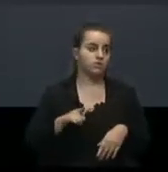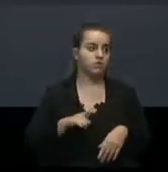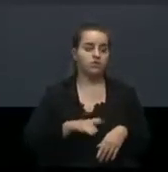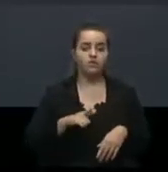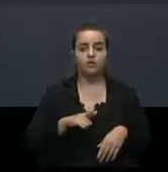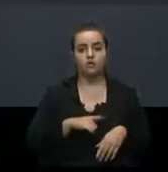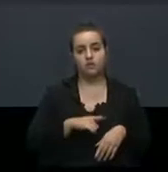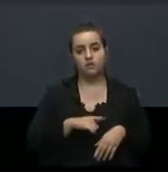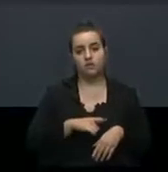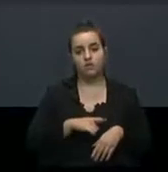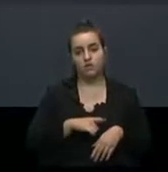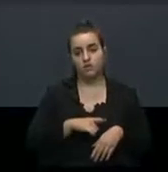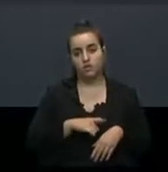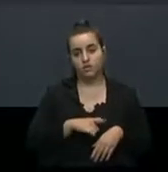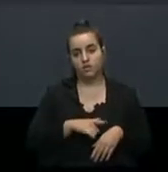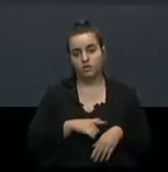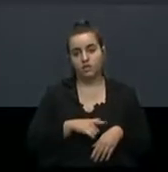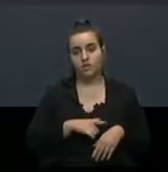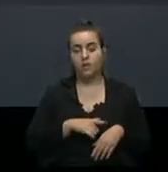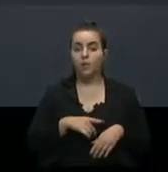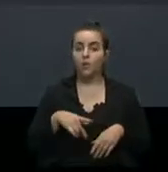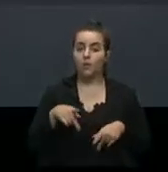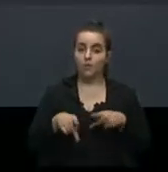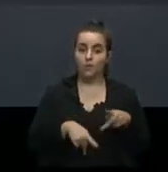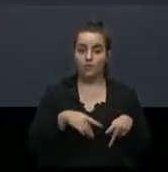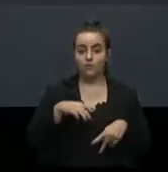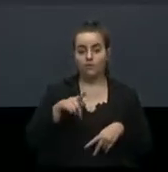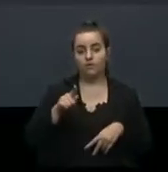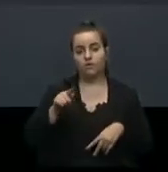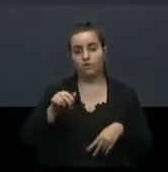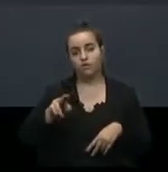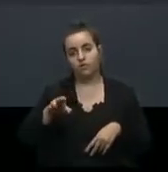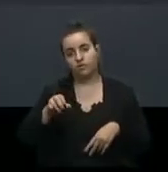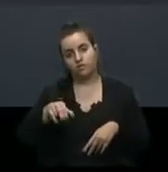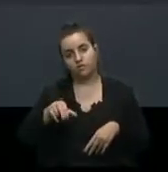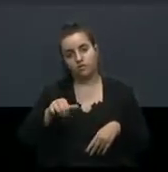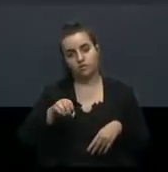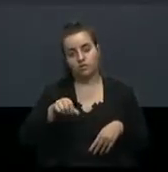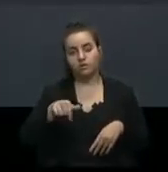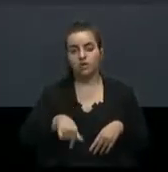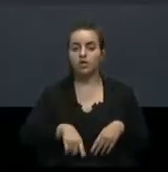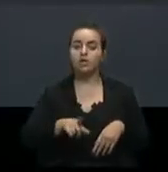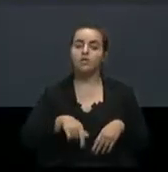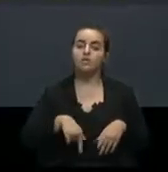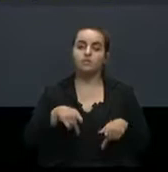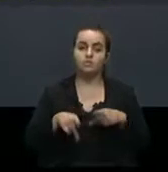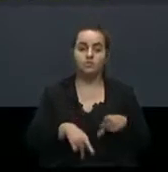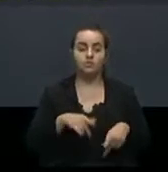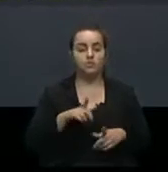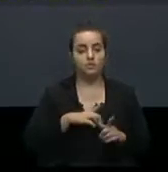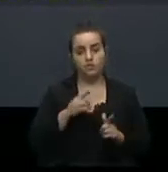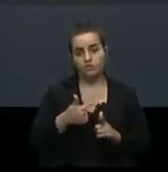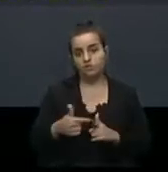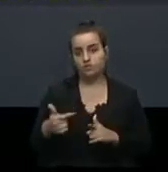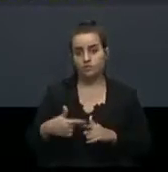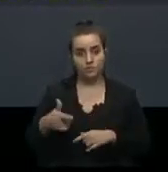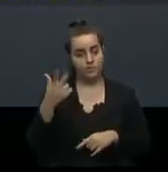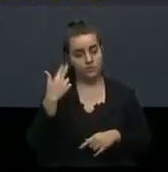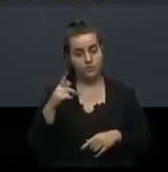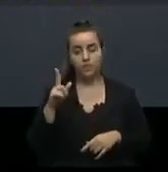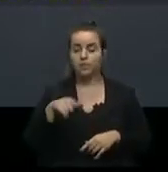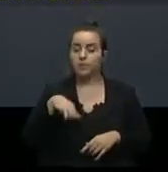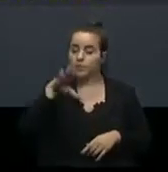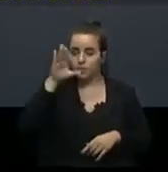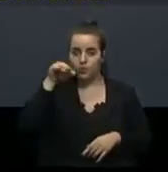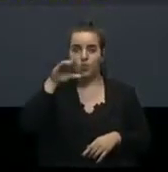são popularmente conhecidas. Também podemos dizer que as populações com essas características possuem distribuição normal. É